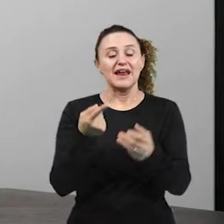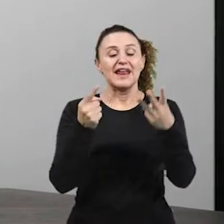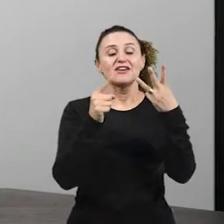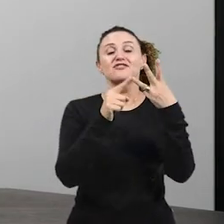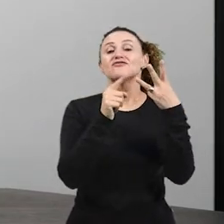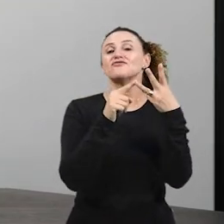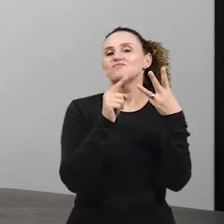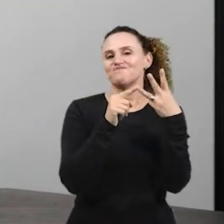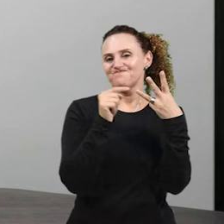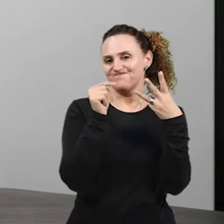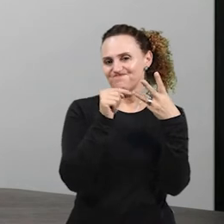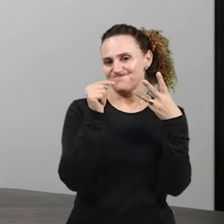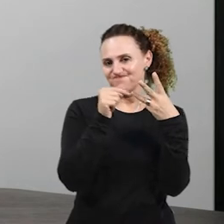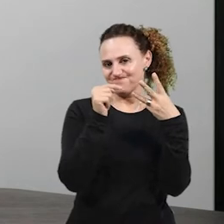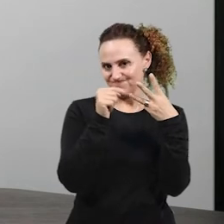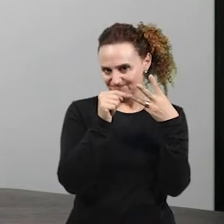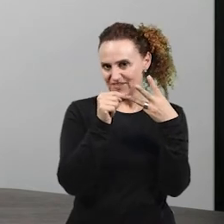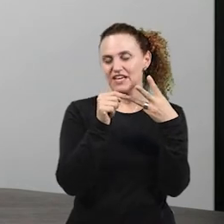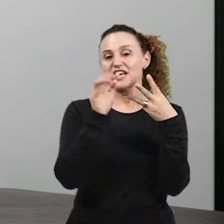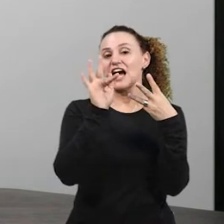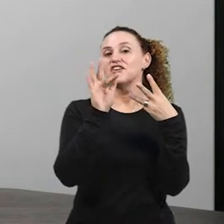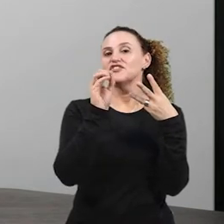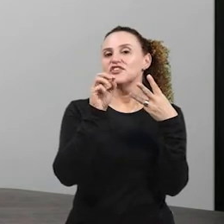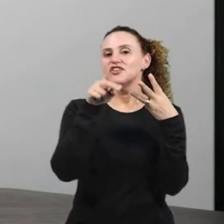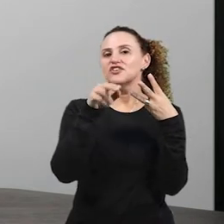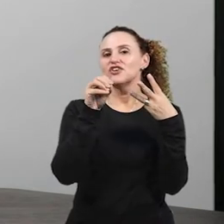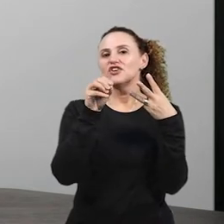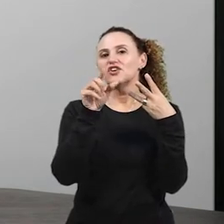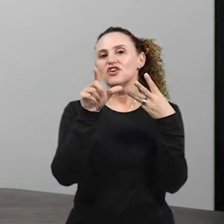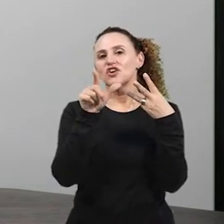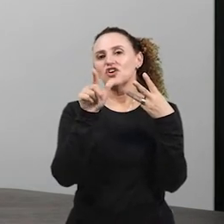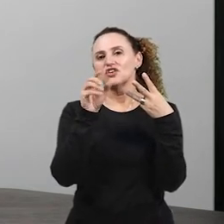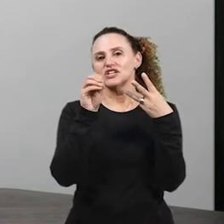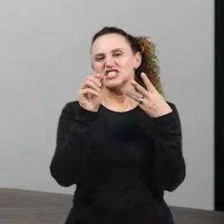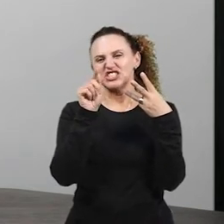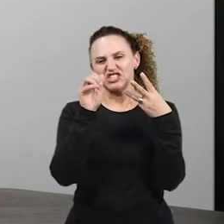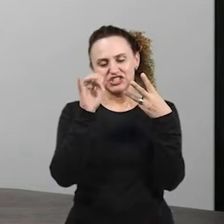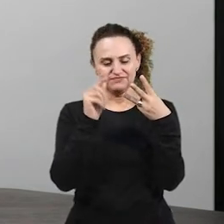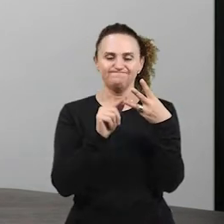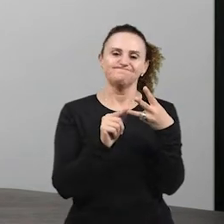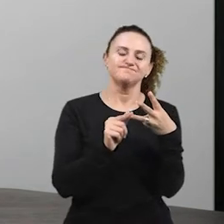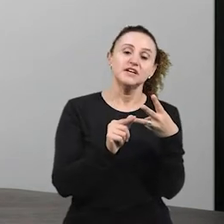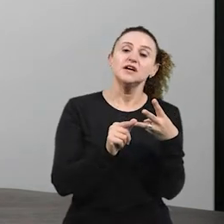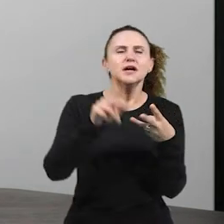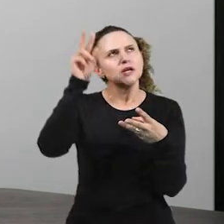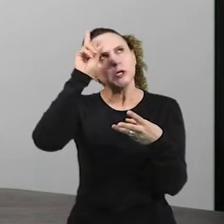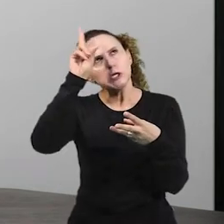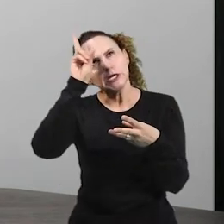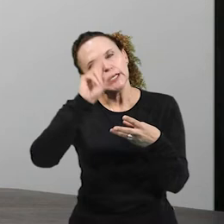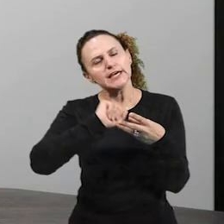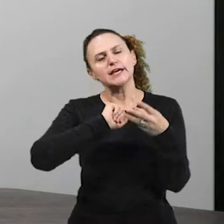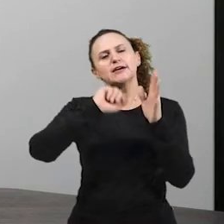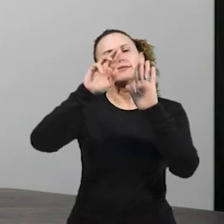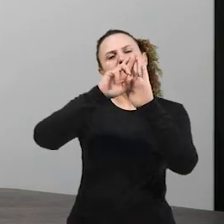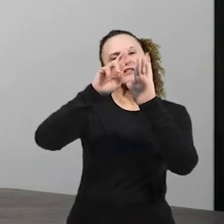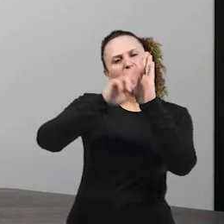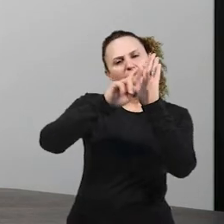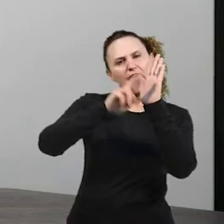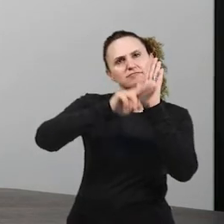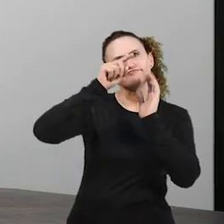fonologia é Então vão lembrando aí das regras de